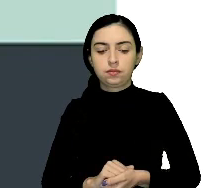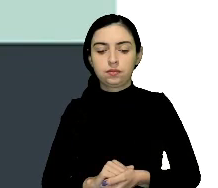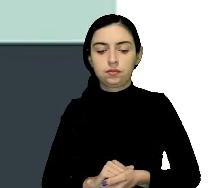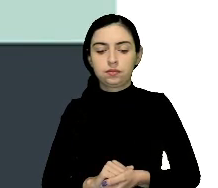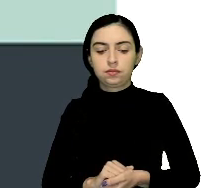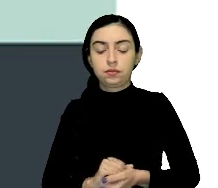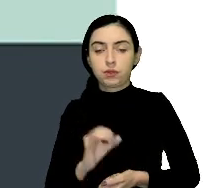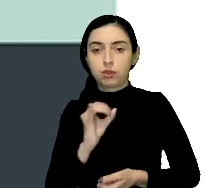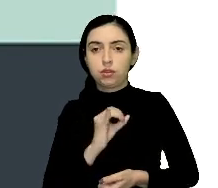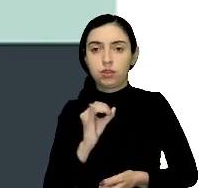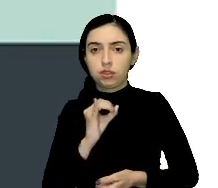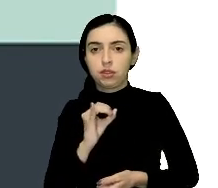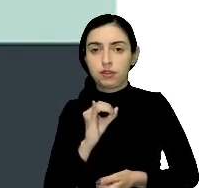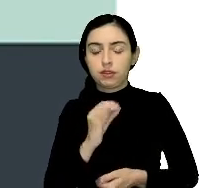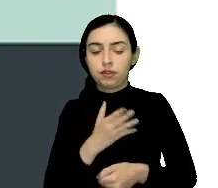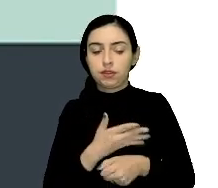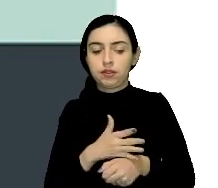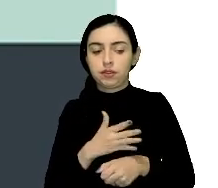Alô, alô.